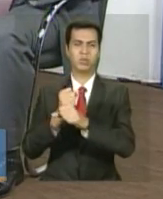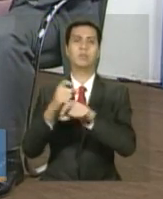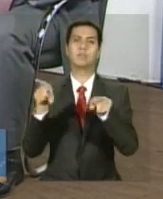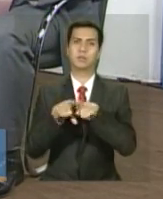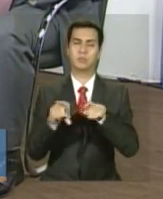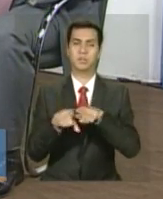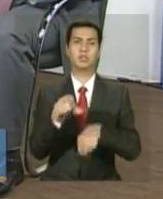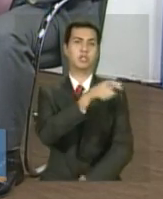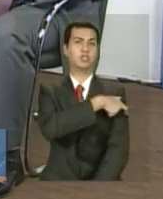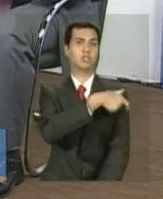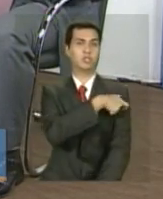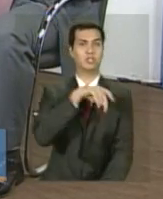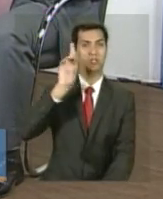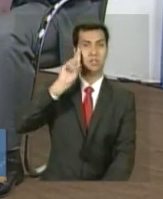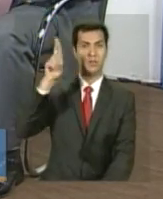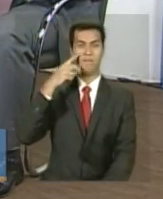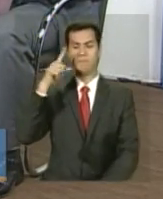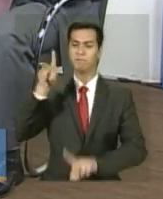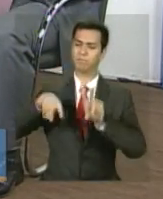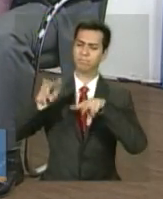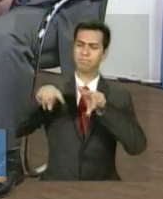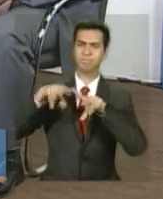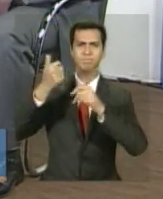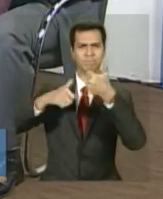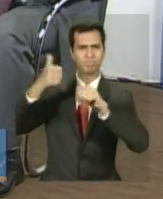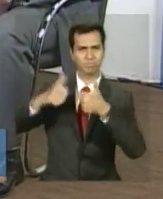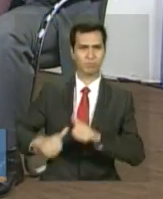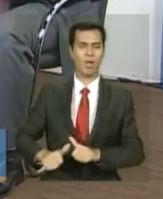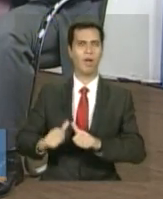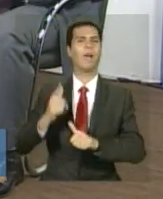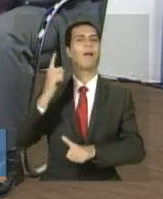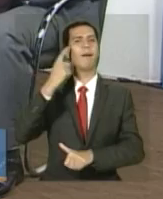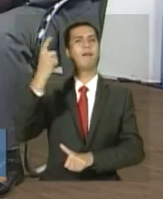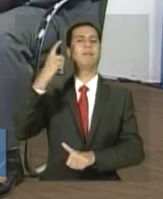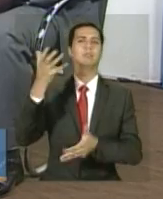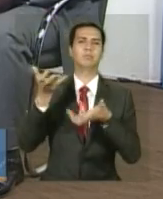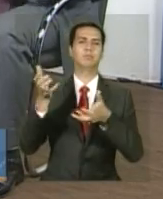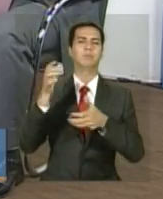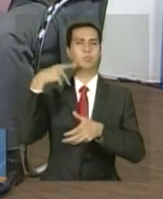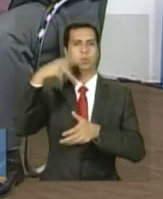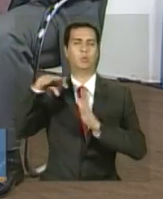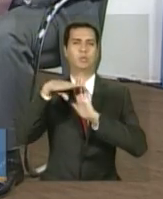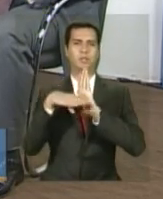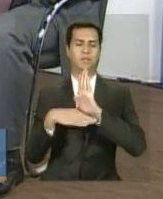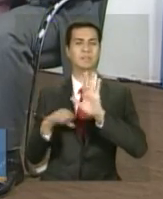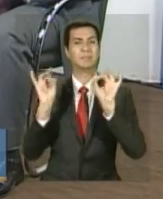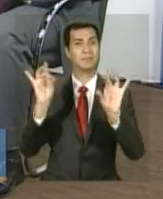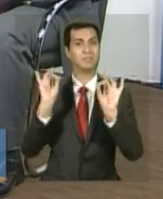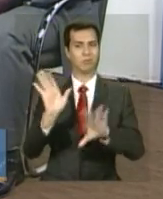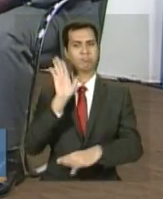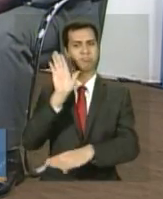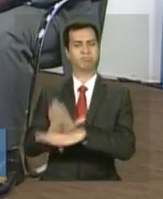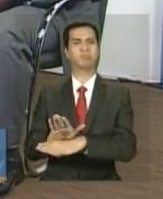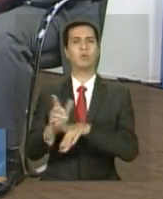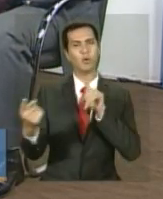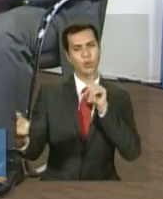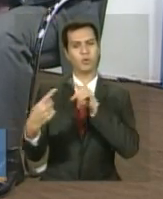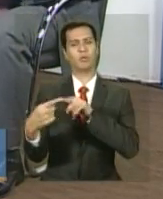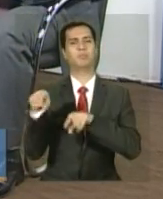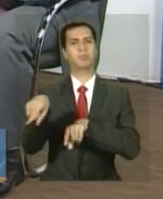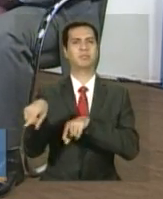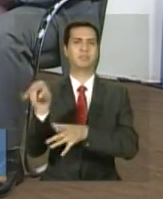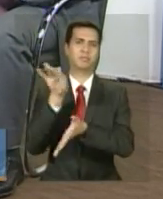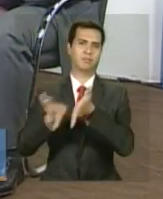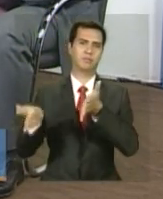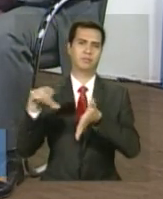federais municipais estaduais e são formuladas políticas específicas para este público de acordo com as características que estão ali